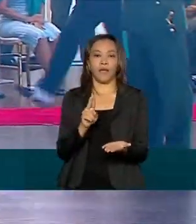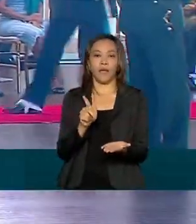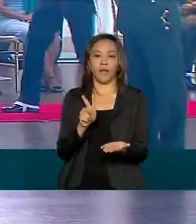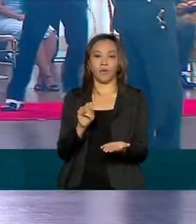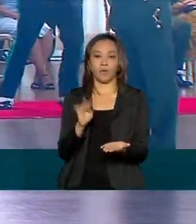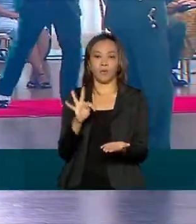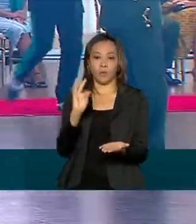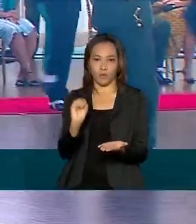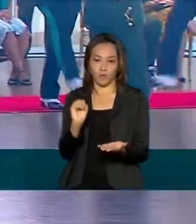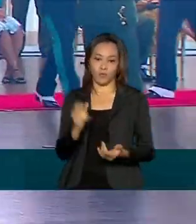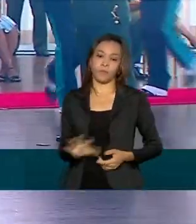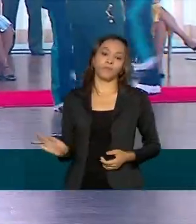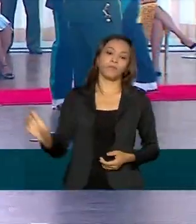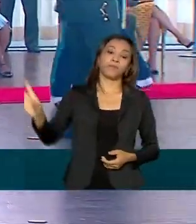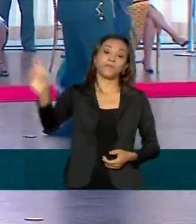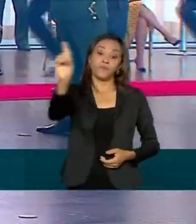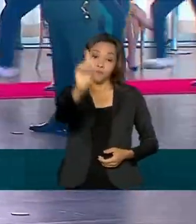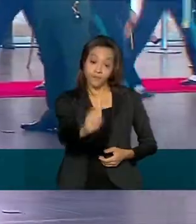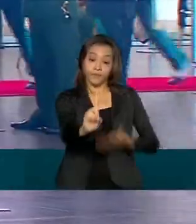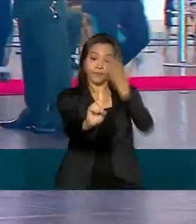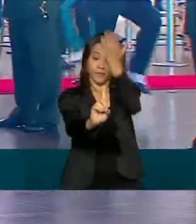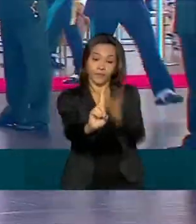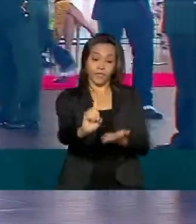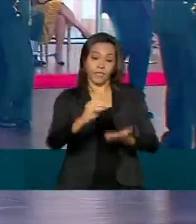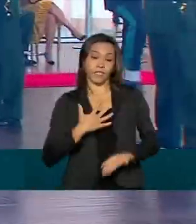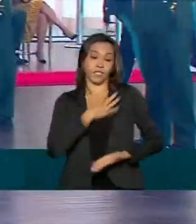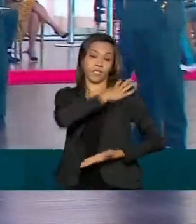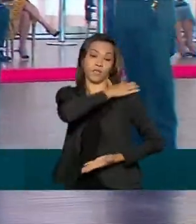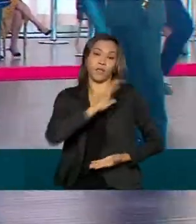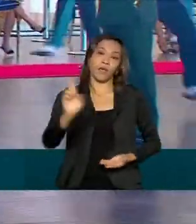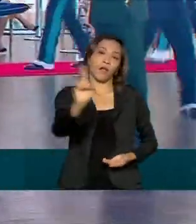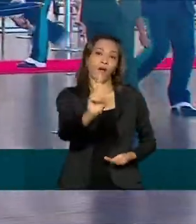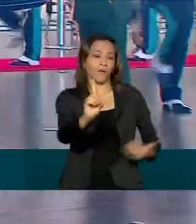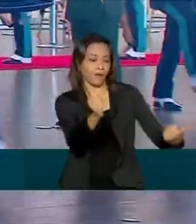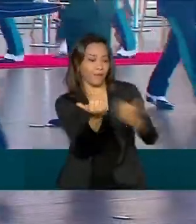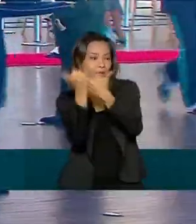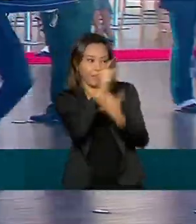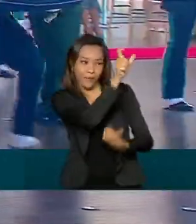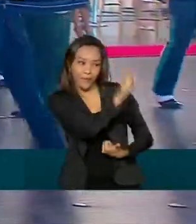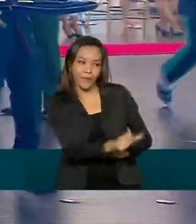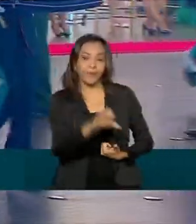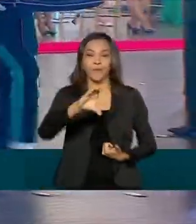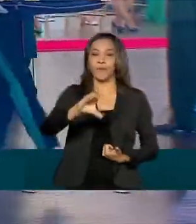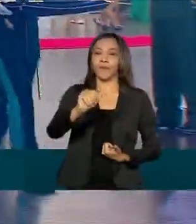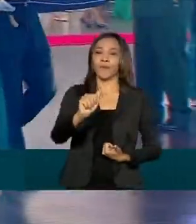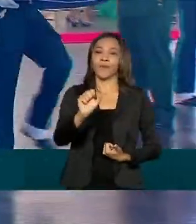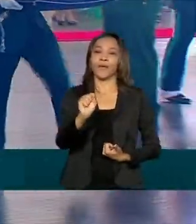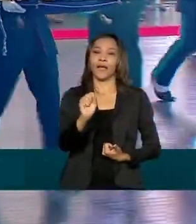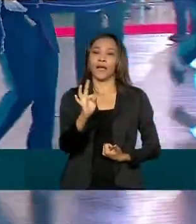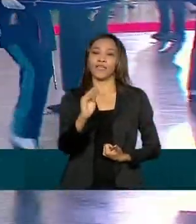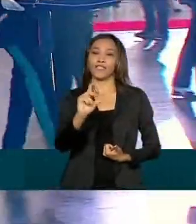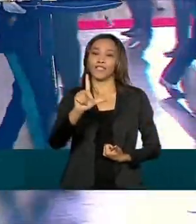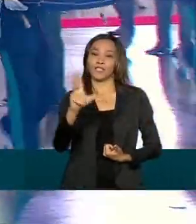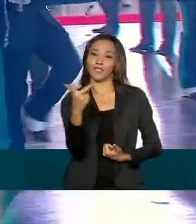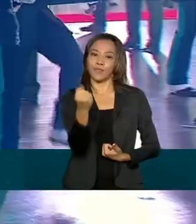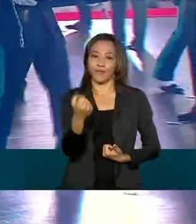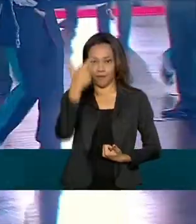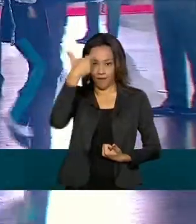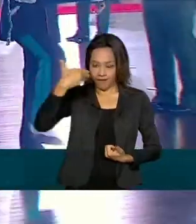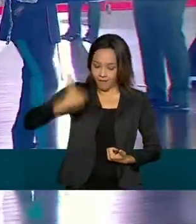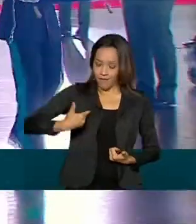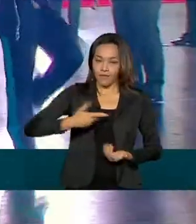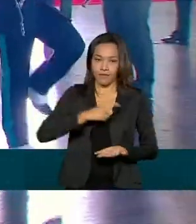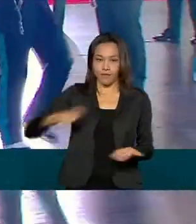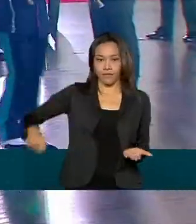General de divisão de cílio de Medeiros Sales paraninfo do General Castilho o portador da espada é o Cadete de artilharia